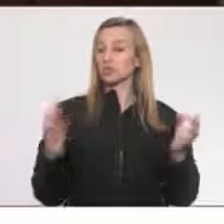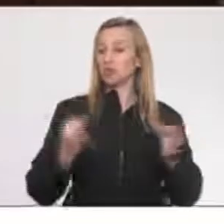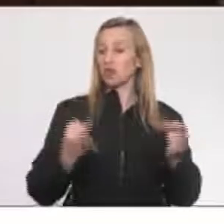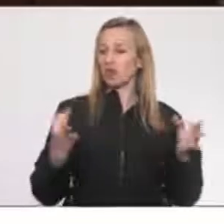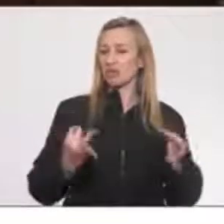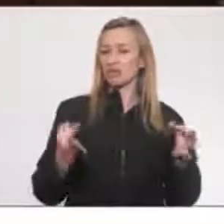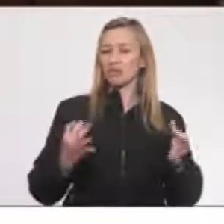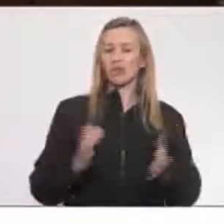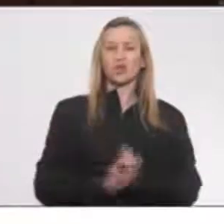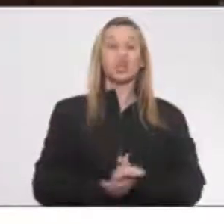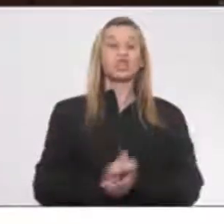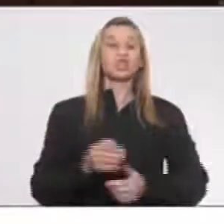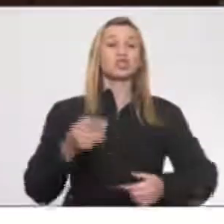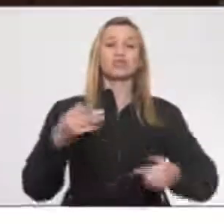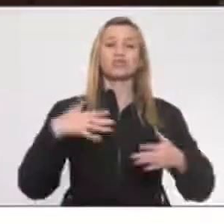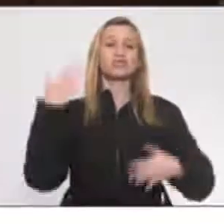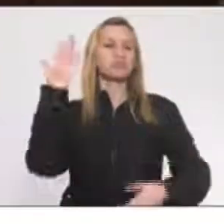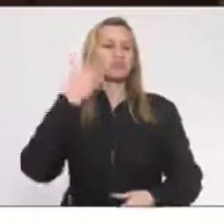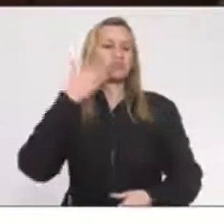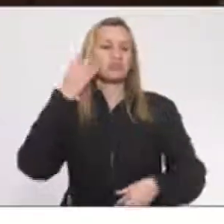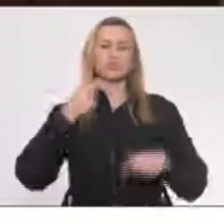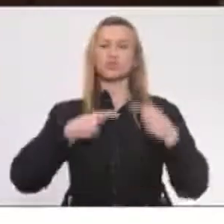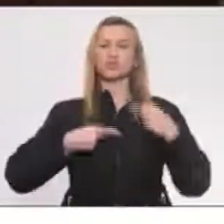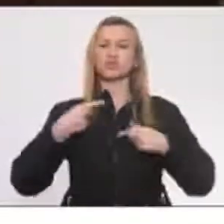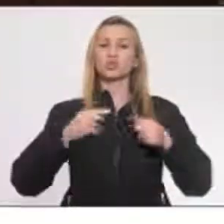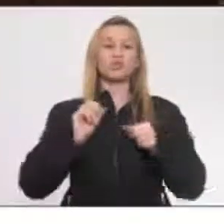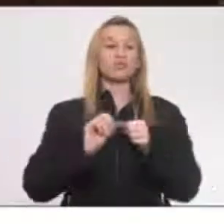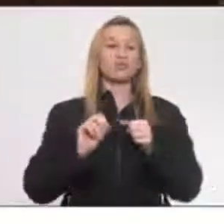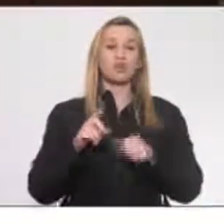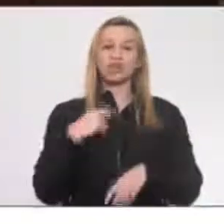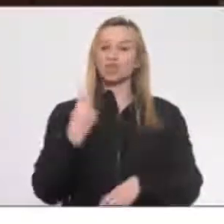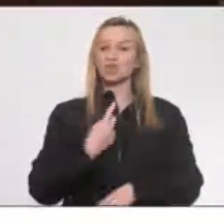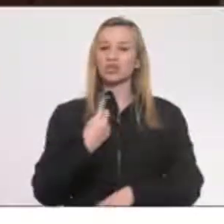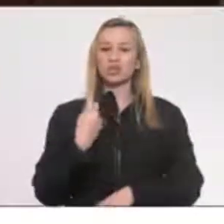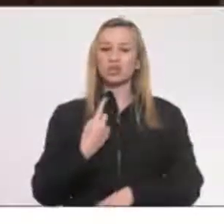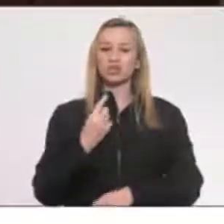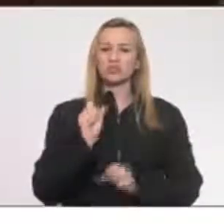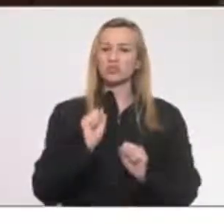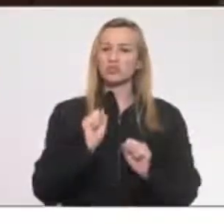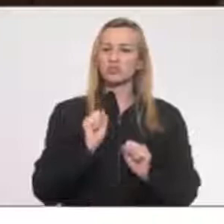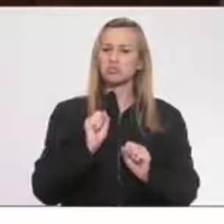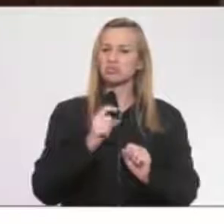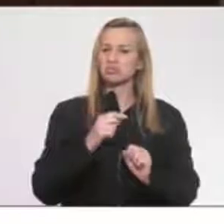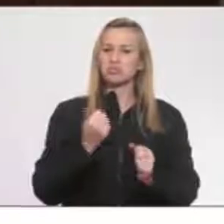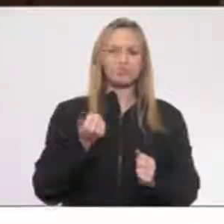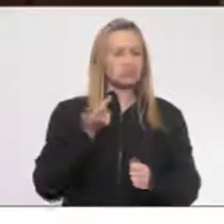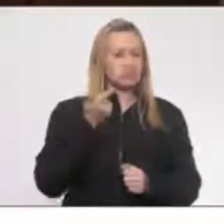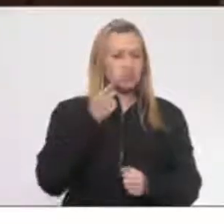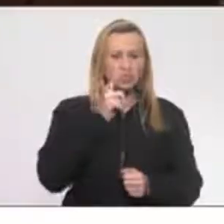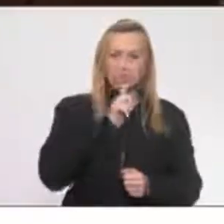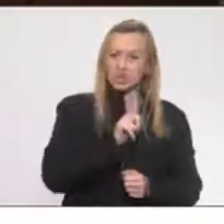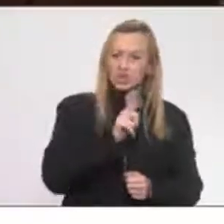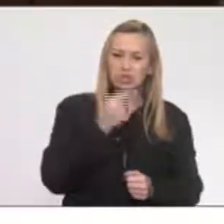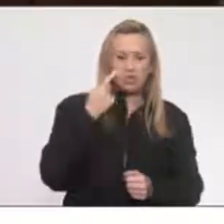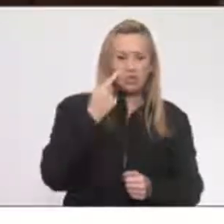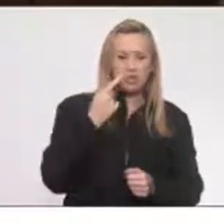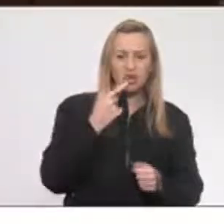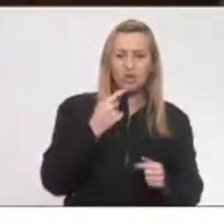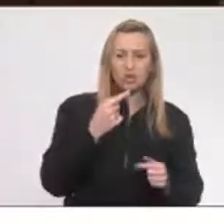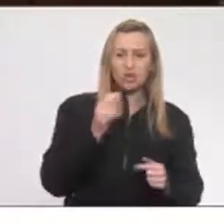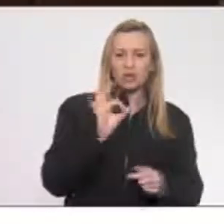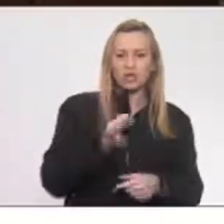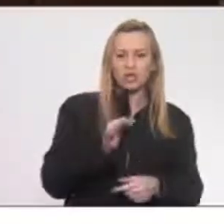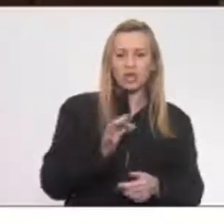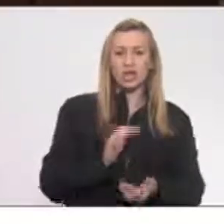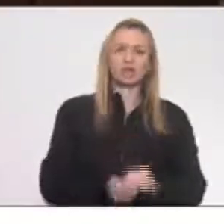discurso que faz com que não possamos ter uma ação enérgica a esse caos social e